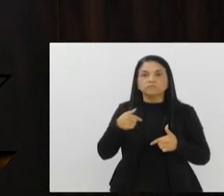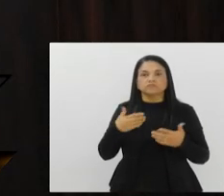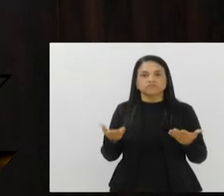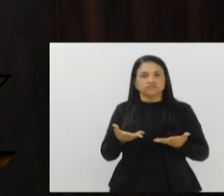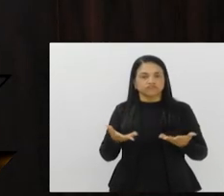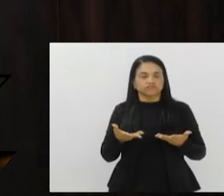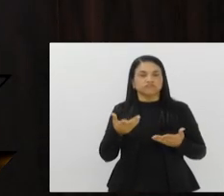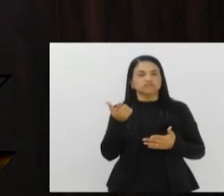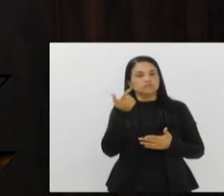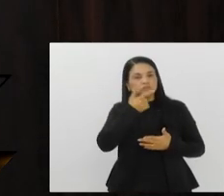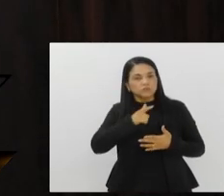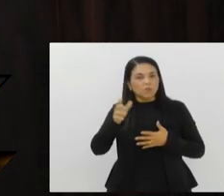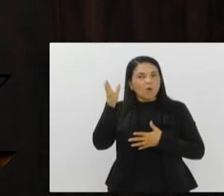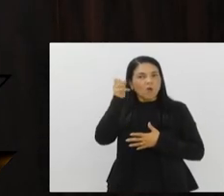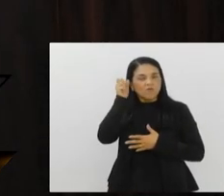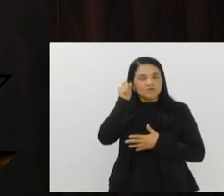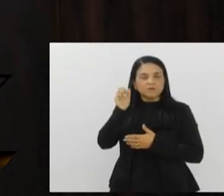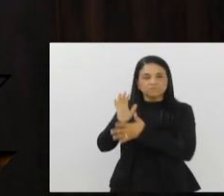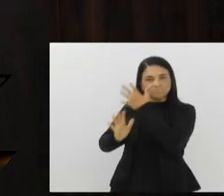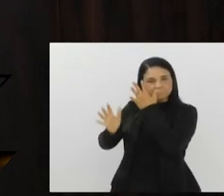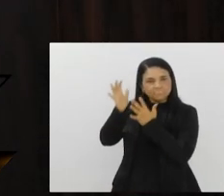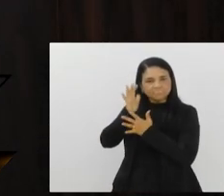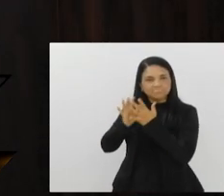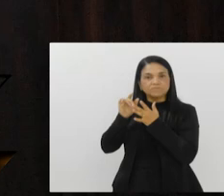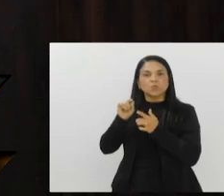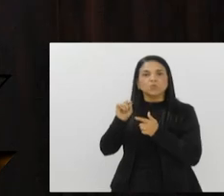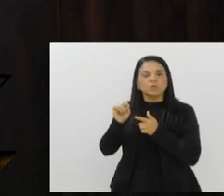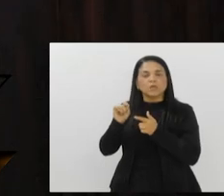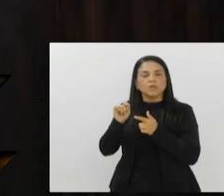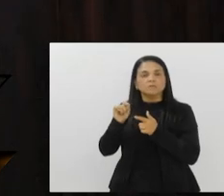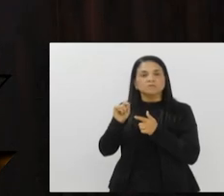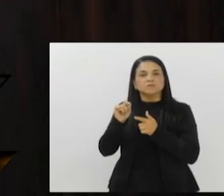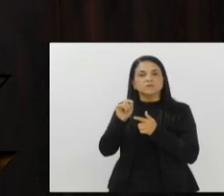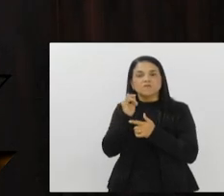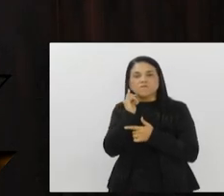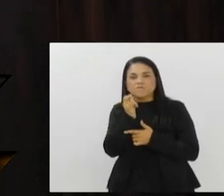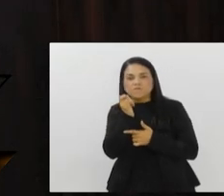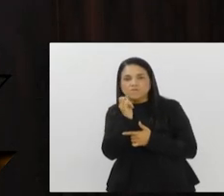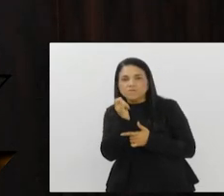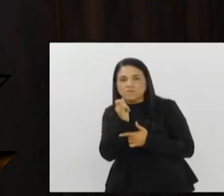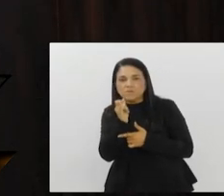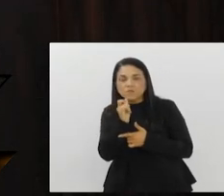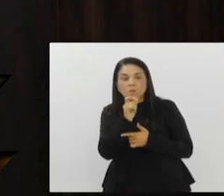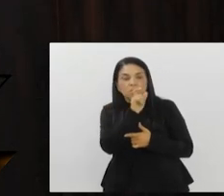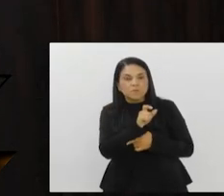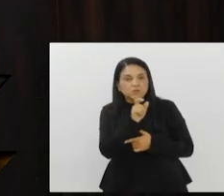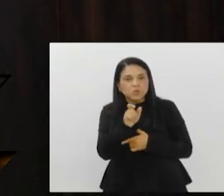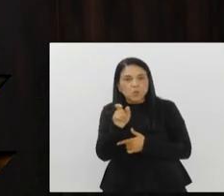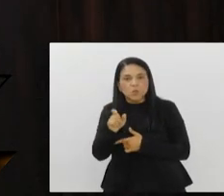podemos ouvir podemos ter acesso ao que disseram pessoas como Sobral Pinto ao